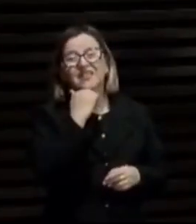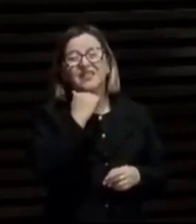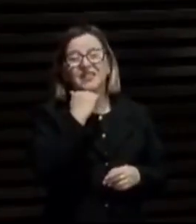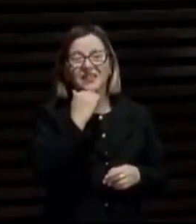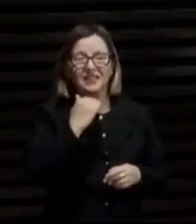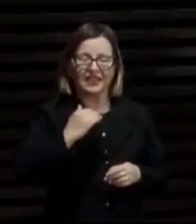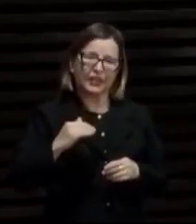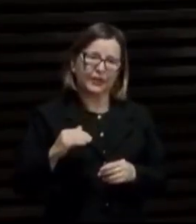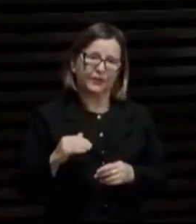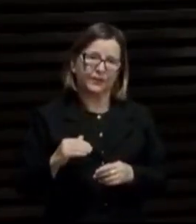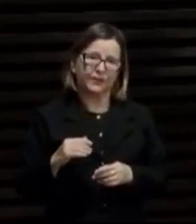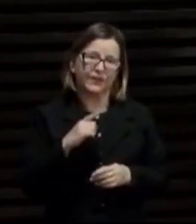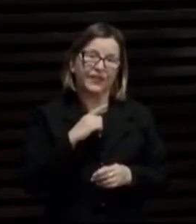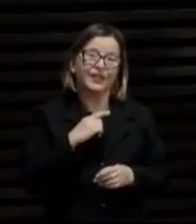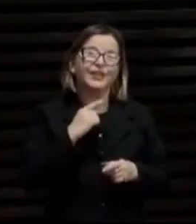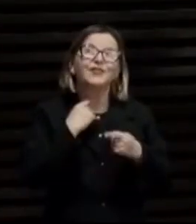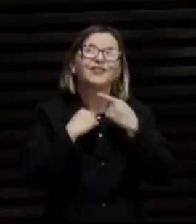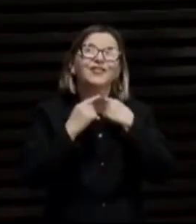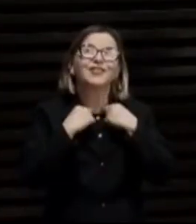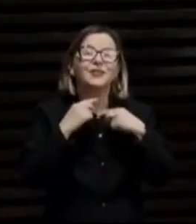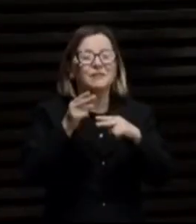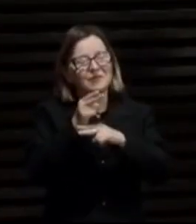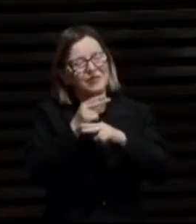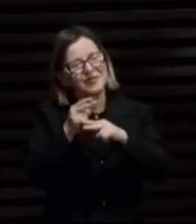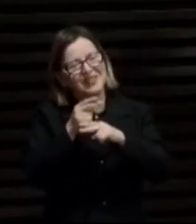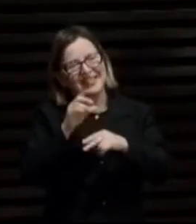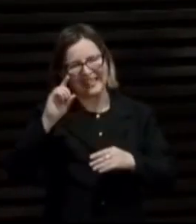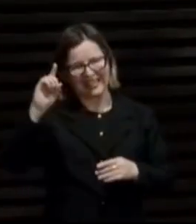teria vontade de buscar a Deus.